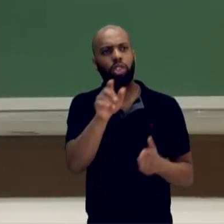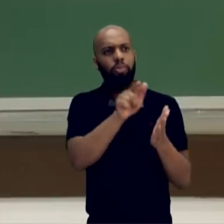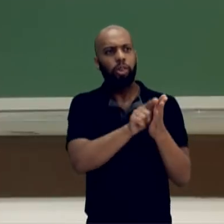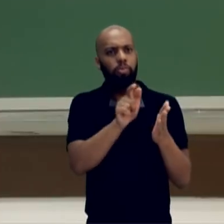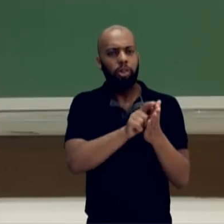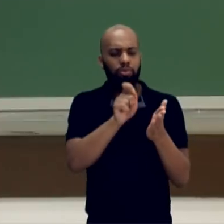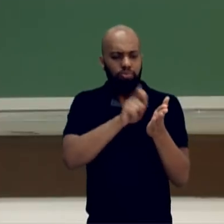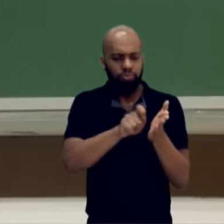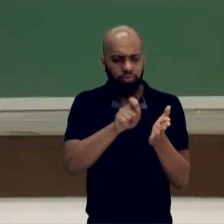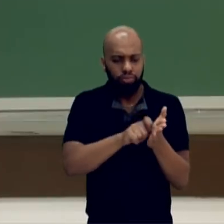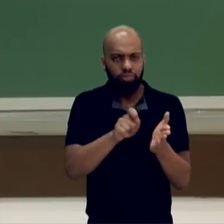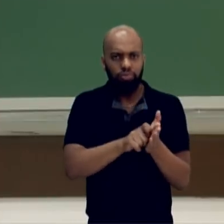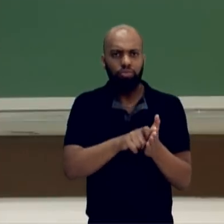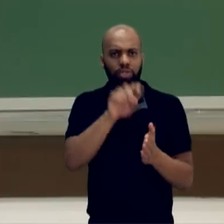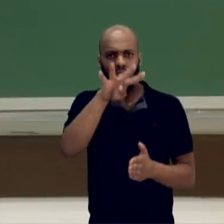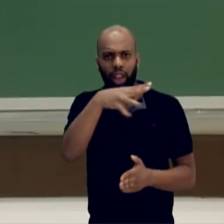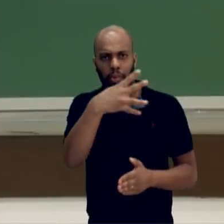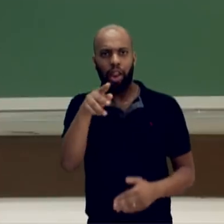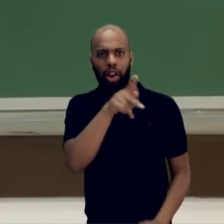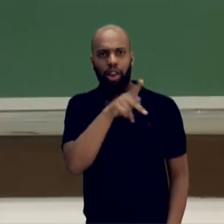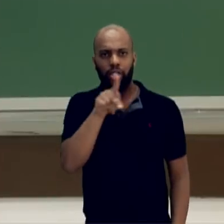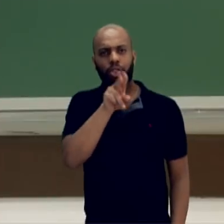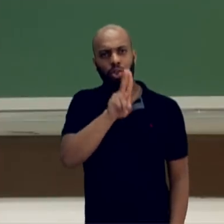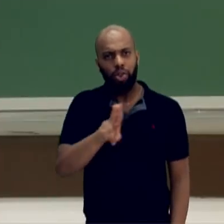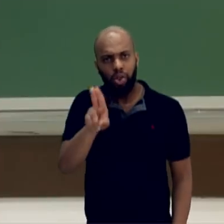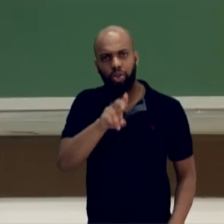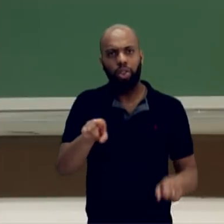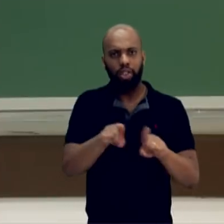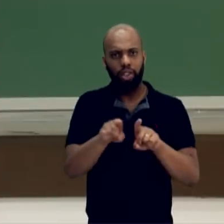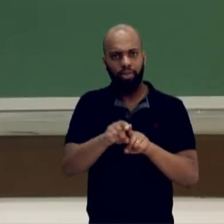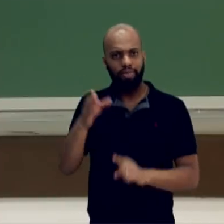papelzinho anotado, aquela tabelinha que a professora Marita trabalhou